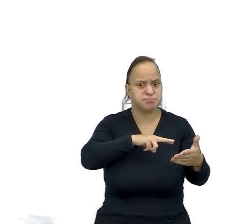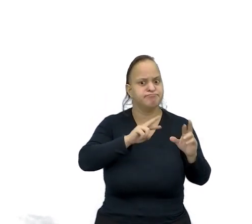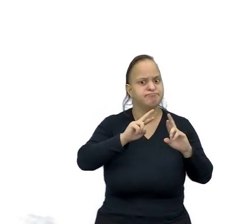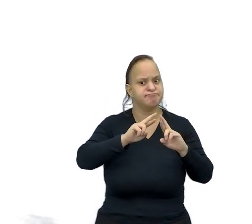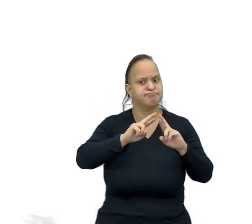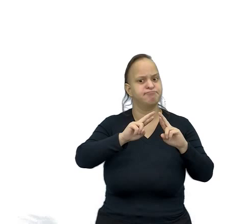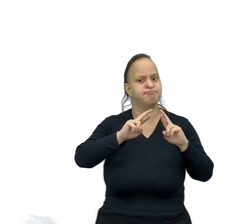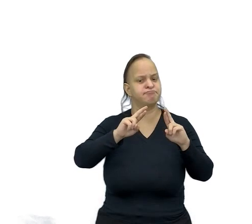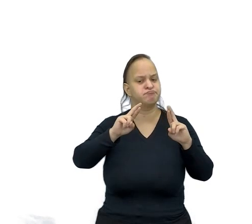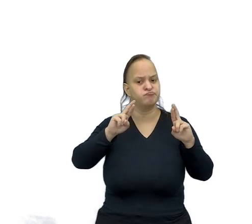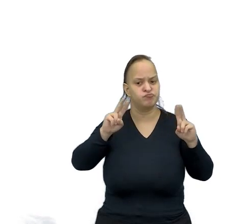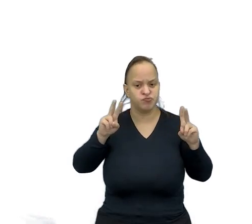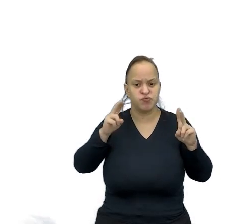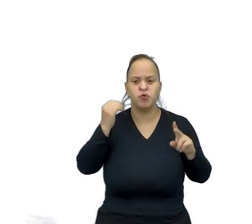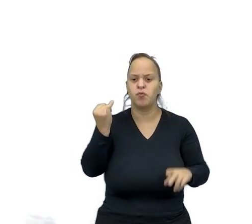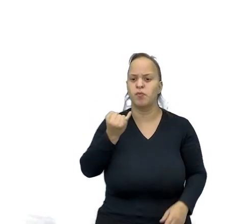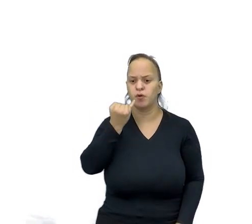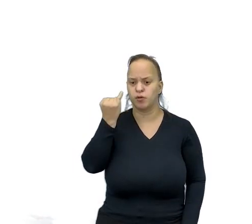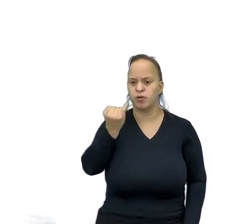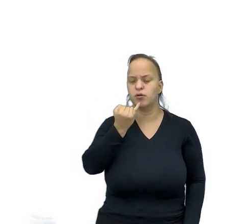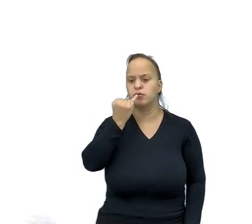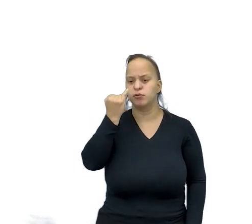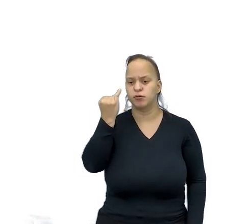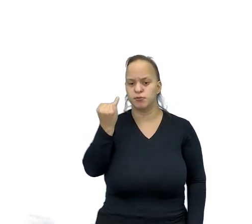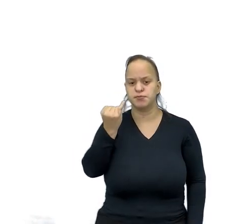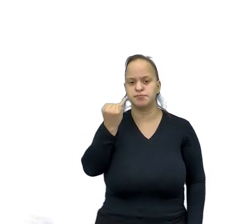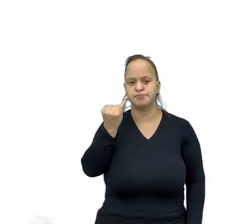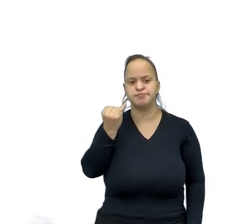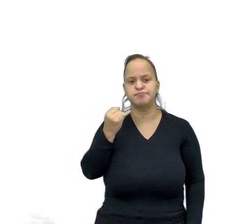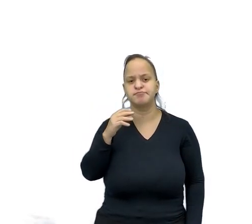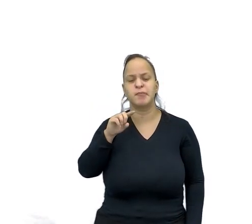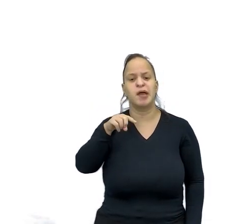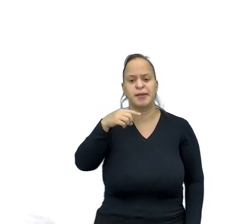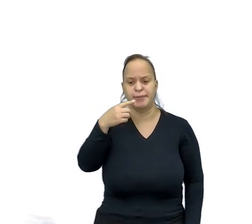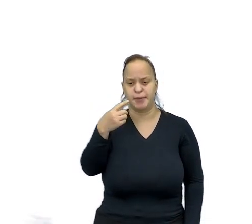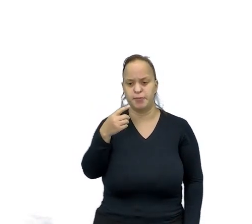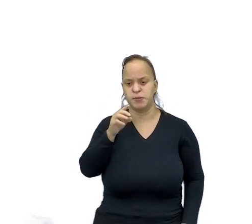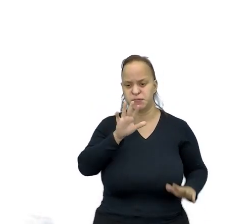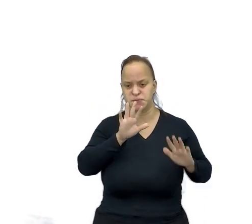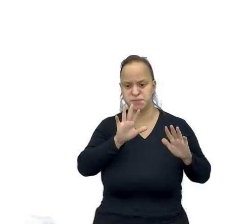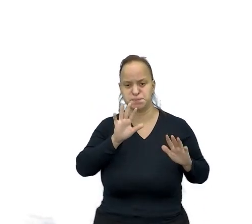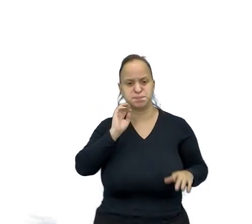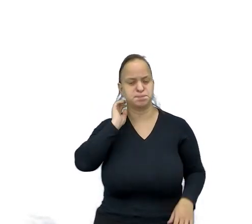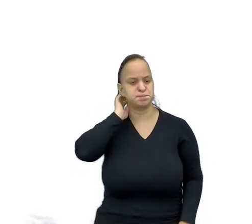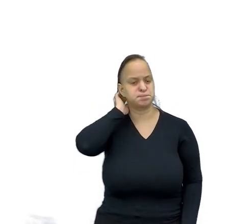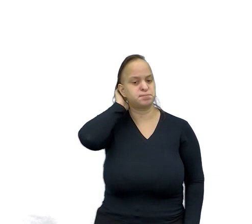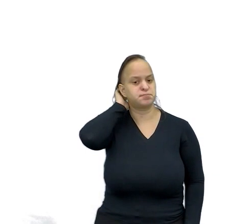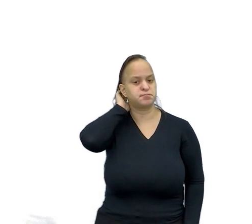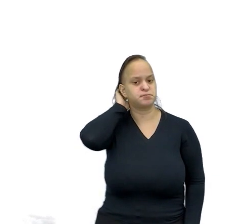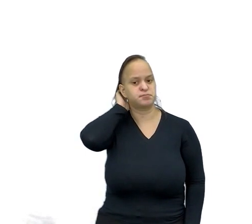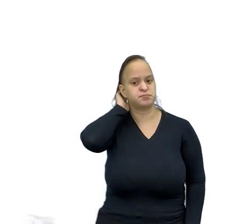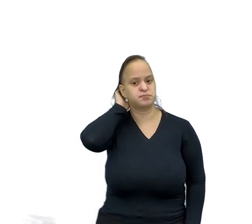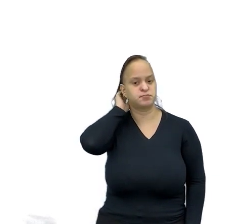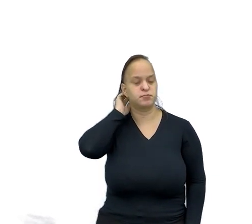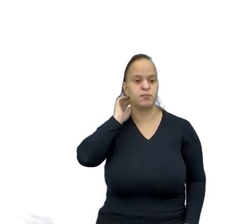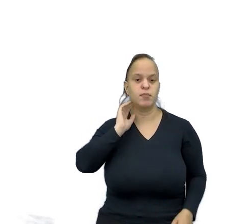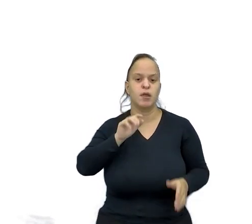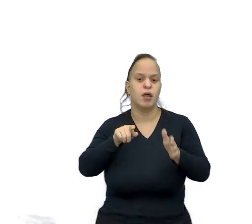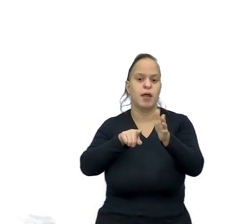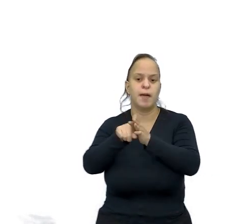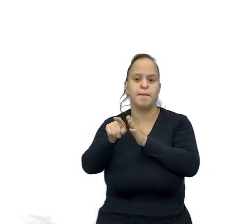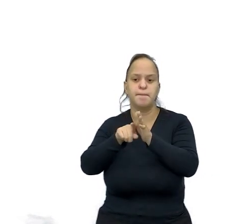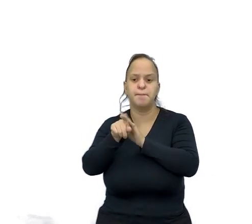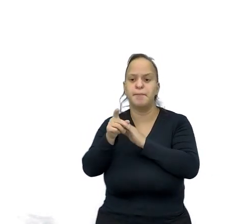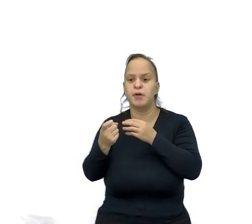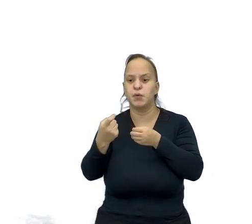diferença também, tá bom? Então, esse momento do depois aqui. Depois, então, é a retomada de questionamento